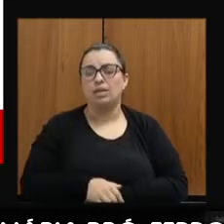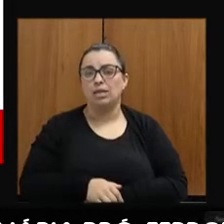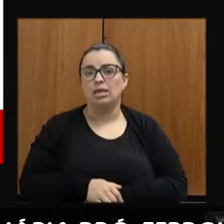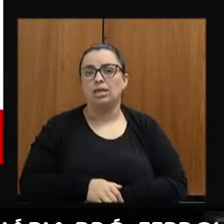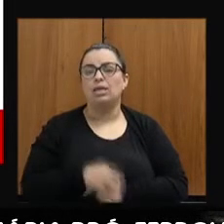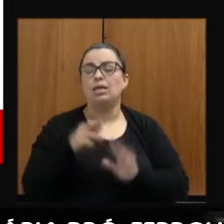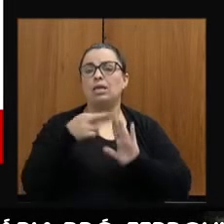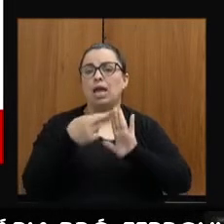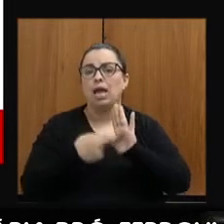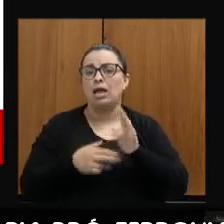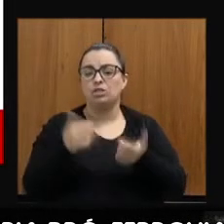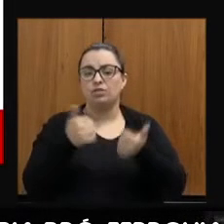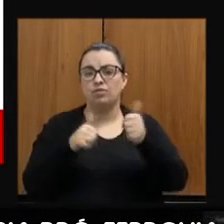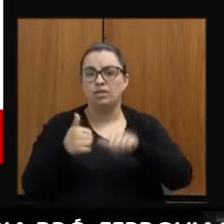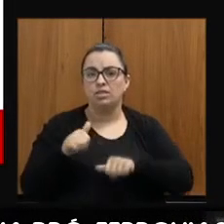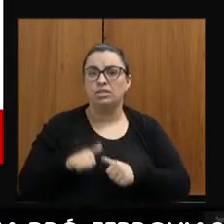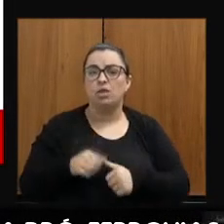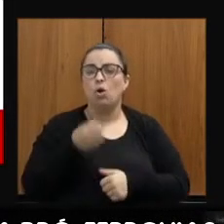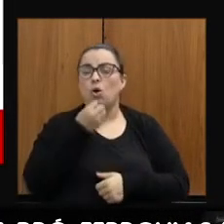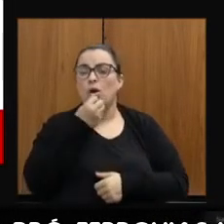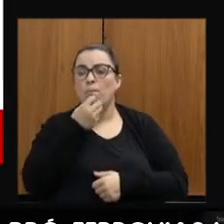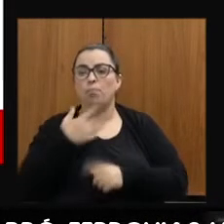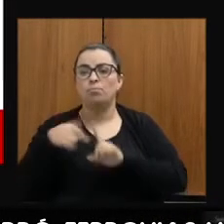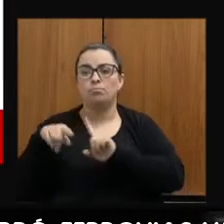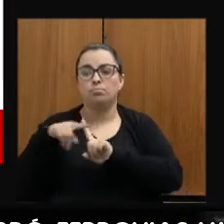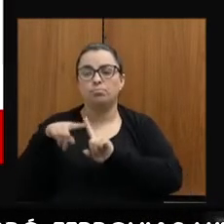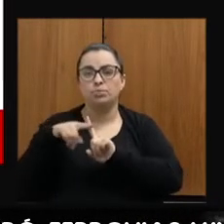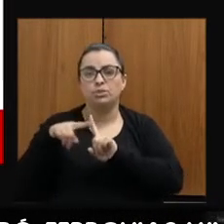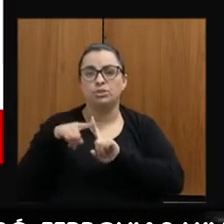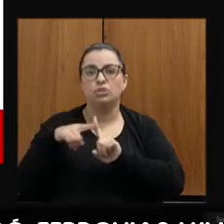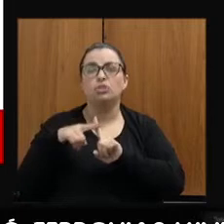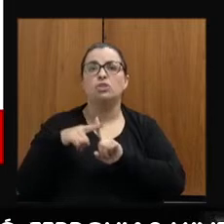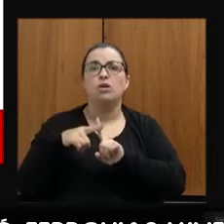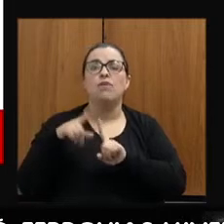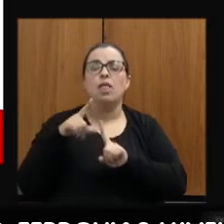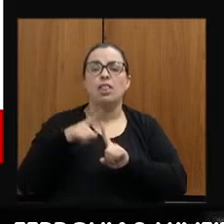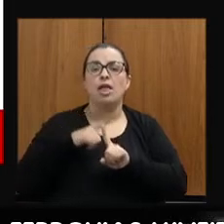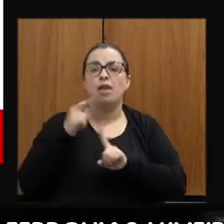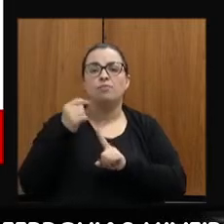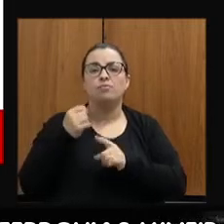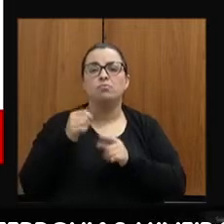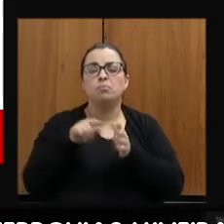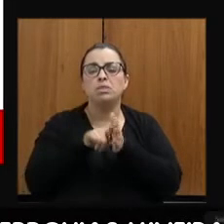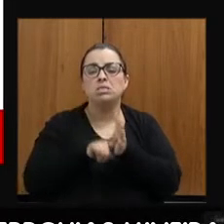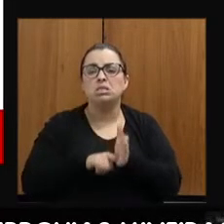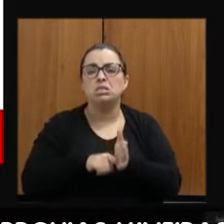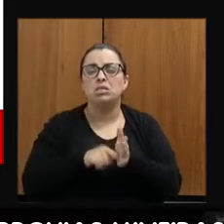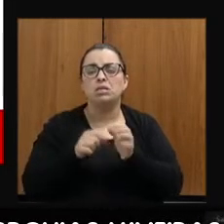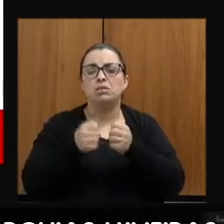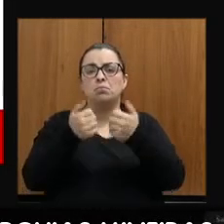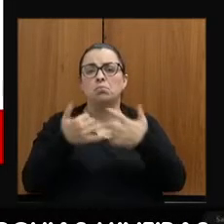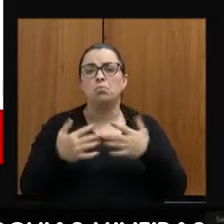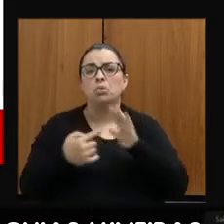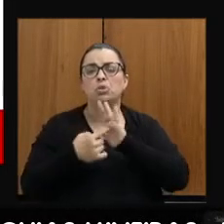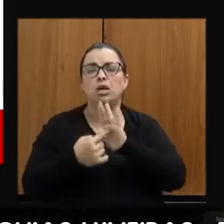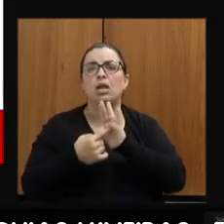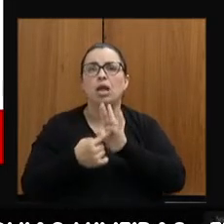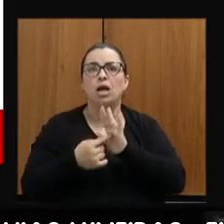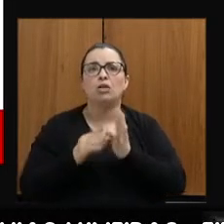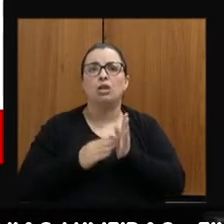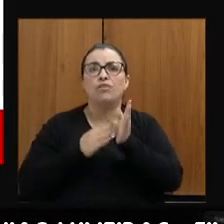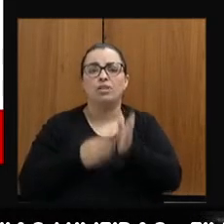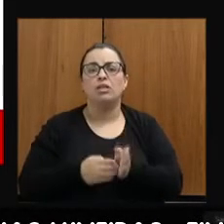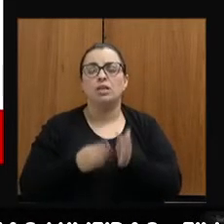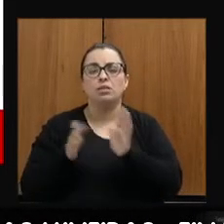referente a avaliação dos níveis dos benefícios finalísticos ficou Evidente a superioridade nesse ponto da proposta do